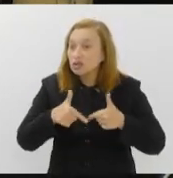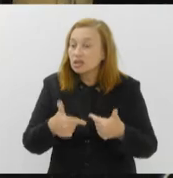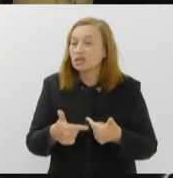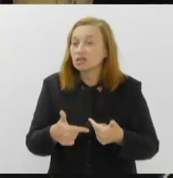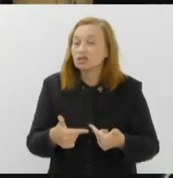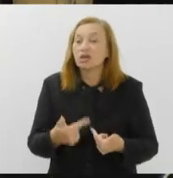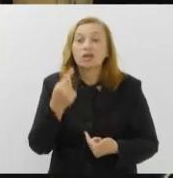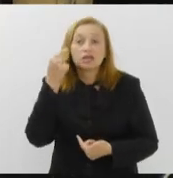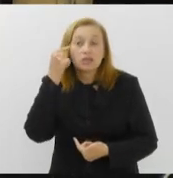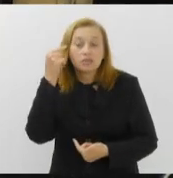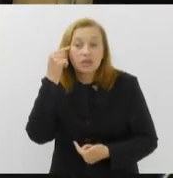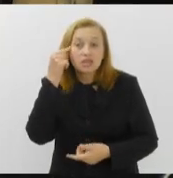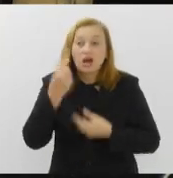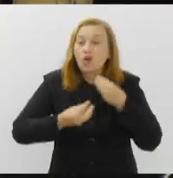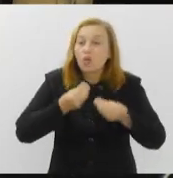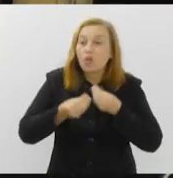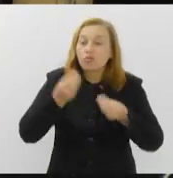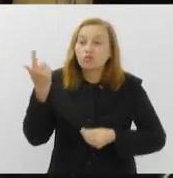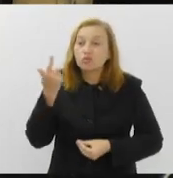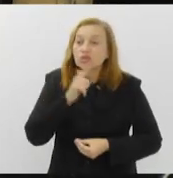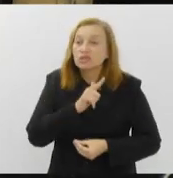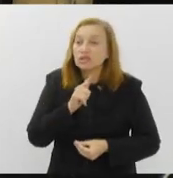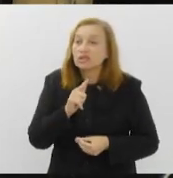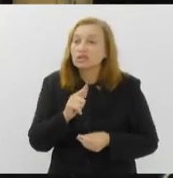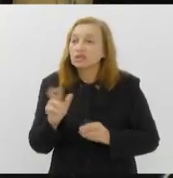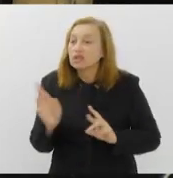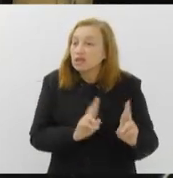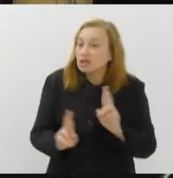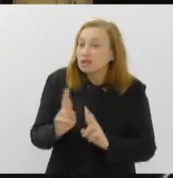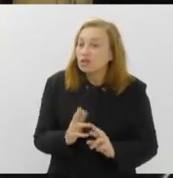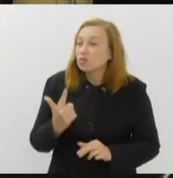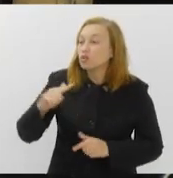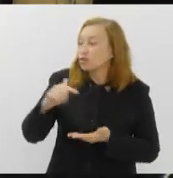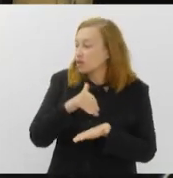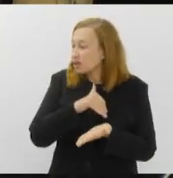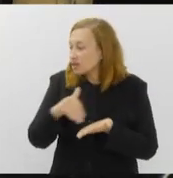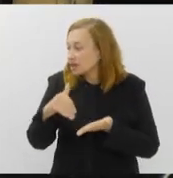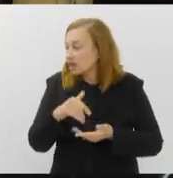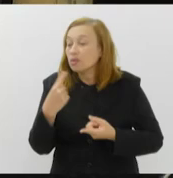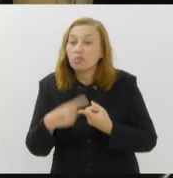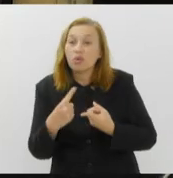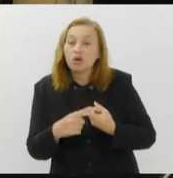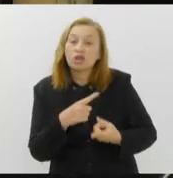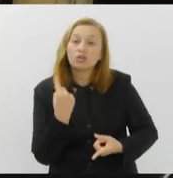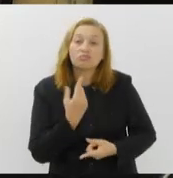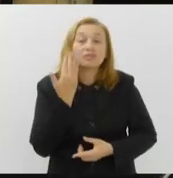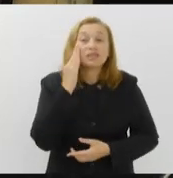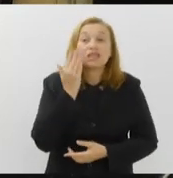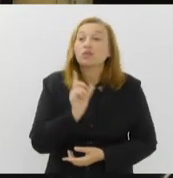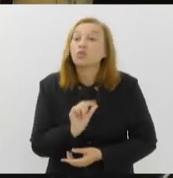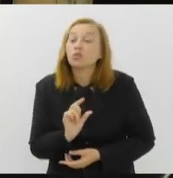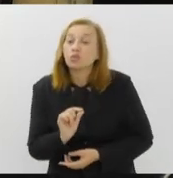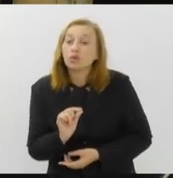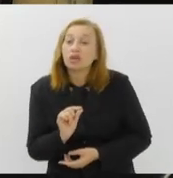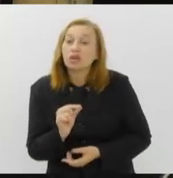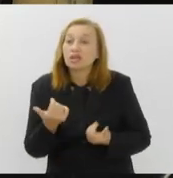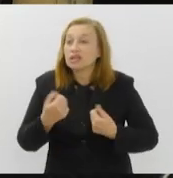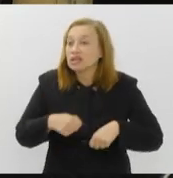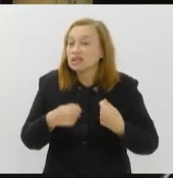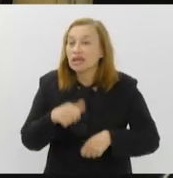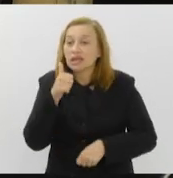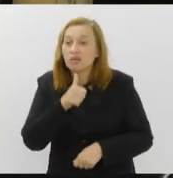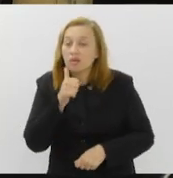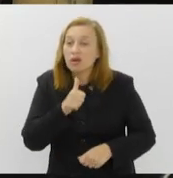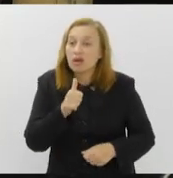de pensar como que a gente consegue se correlacionar com as outras secretarias, porque nós entendemos que a demanda das mulheres é